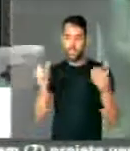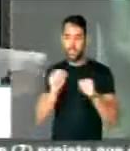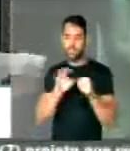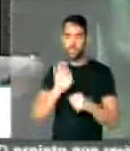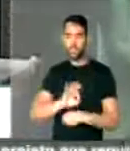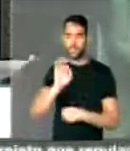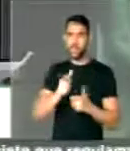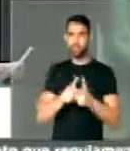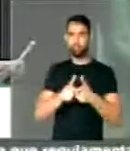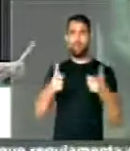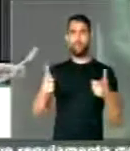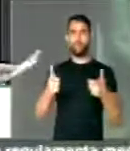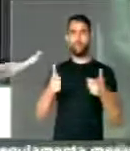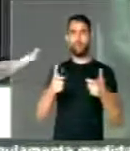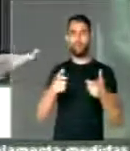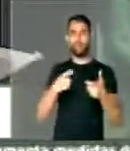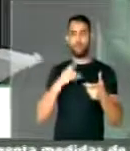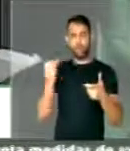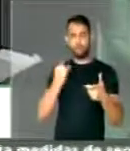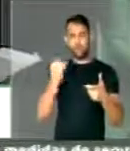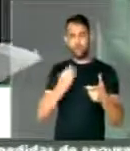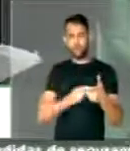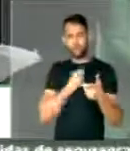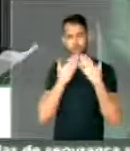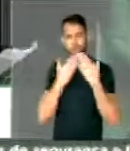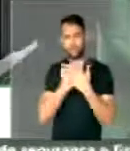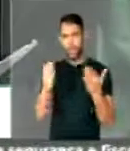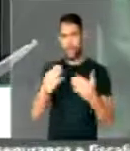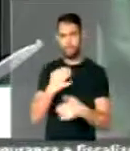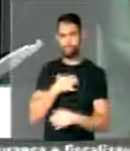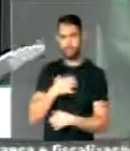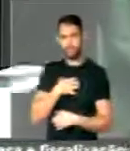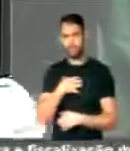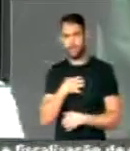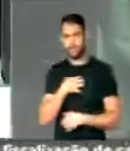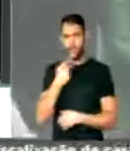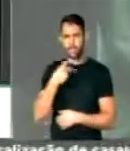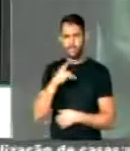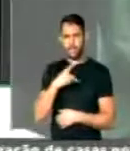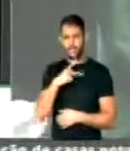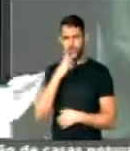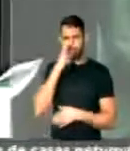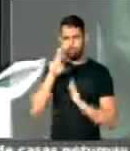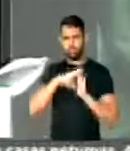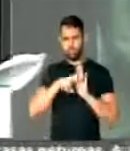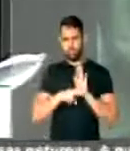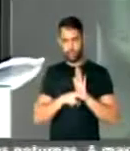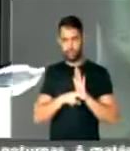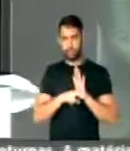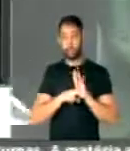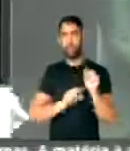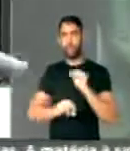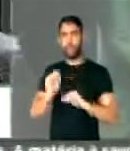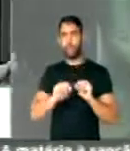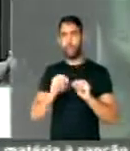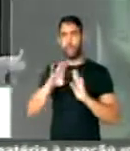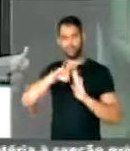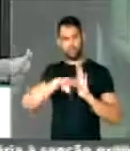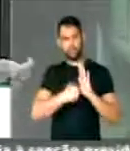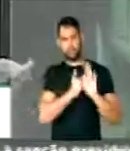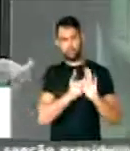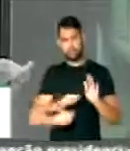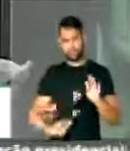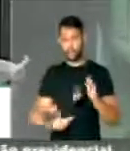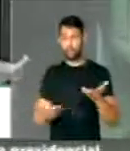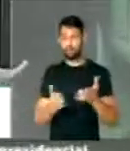ainda maiores. O que importa, entretanto, é a tendência e as suas implicações para as políticas